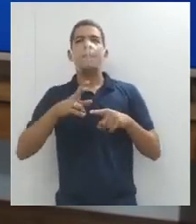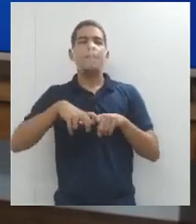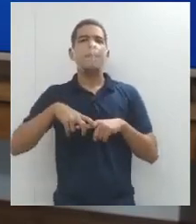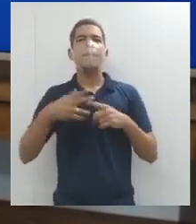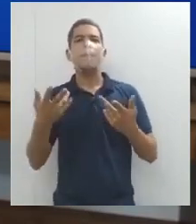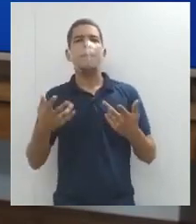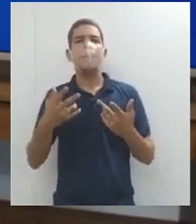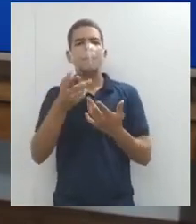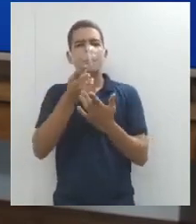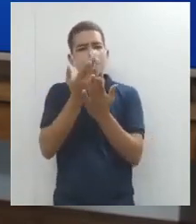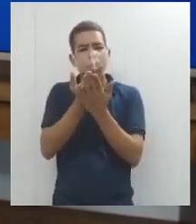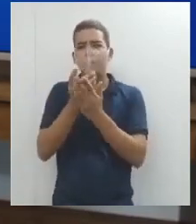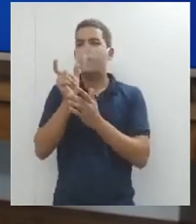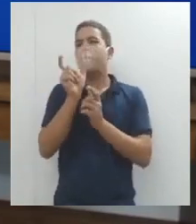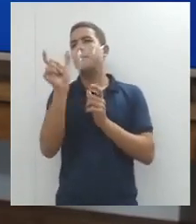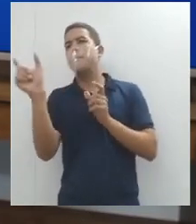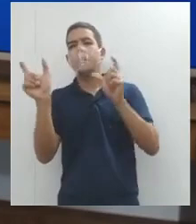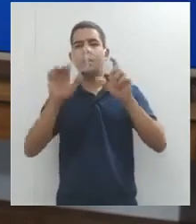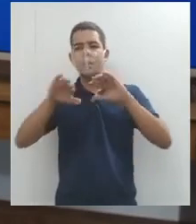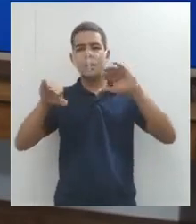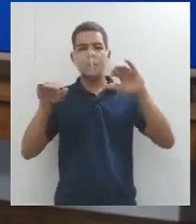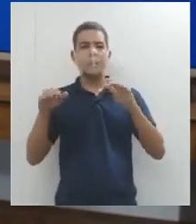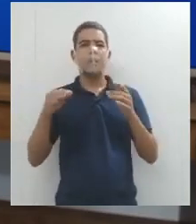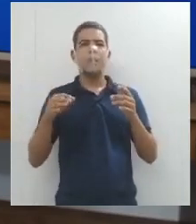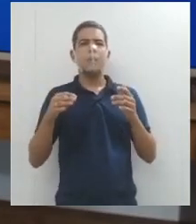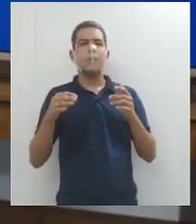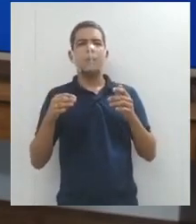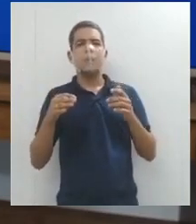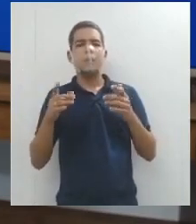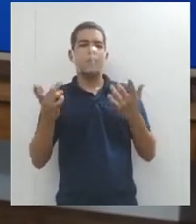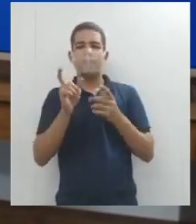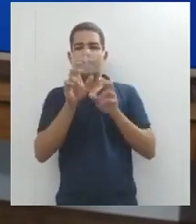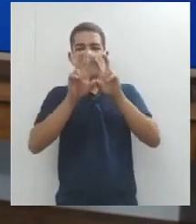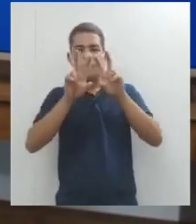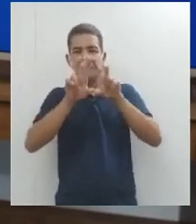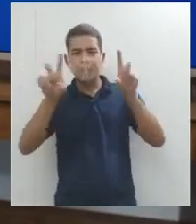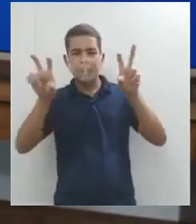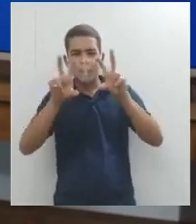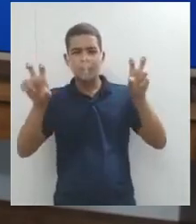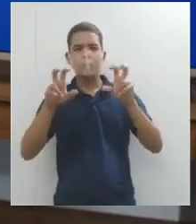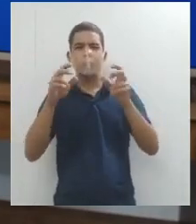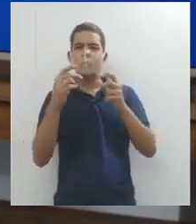o estudo de palavras isoladas, de frases curtas, soltas, sem